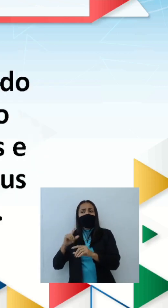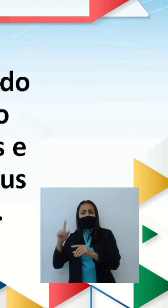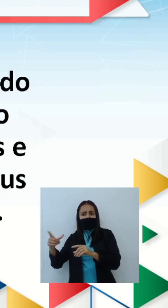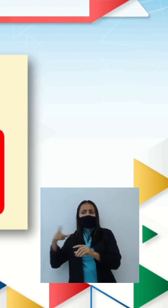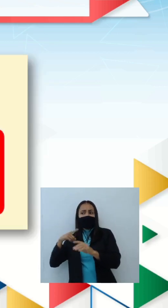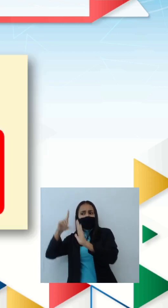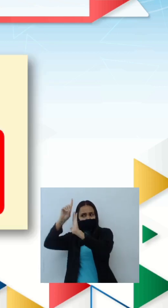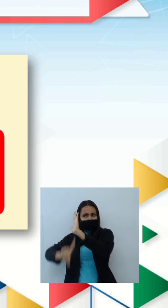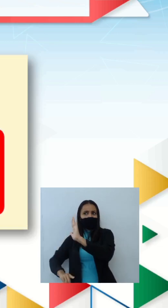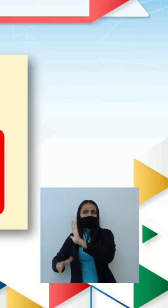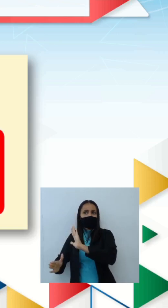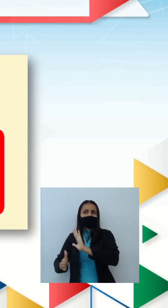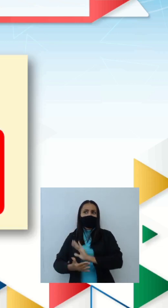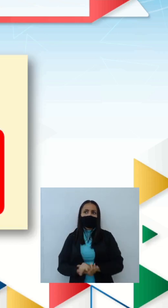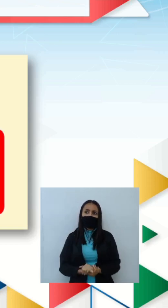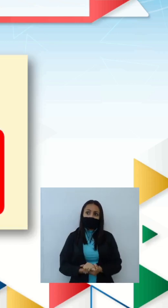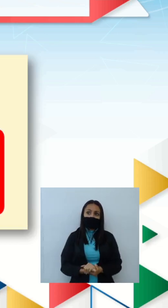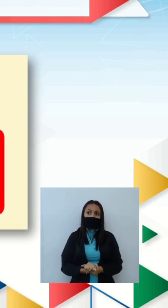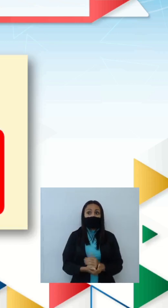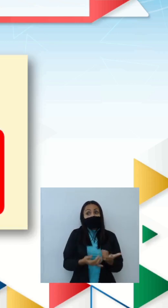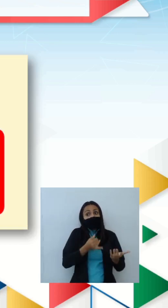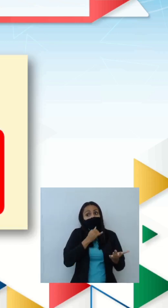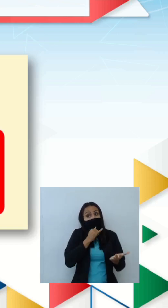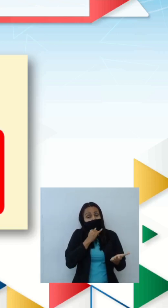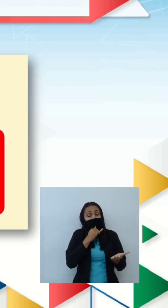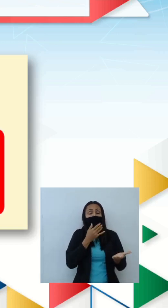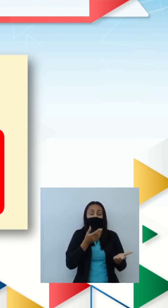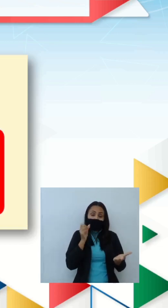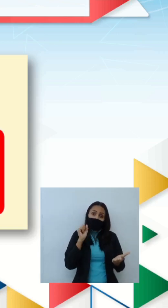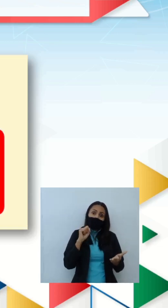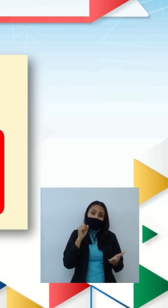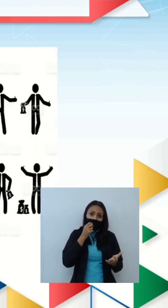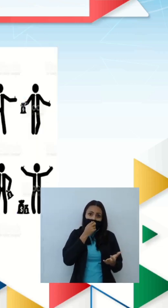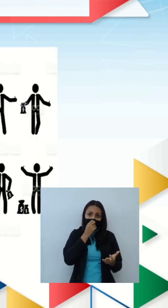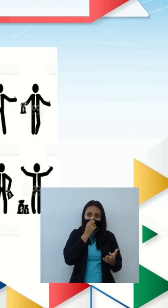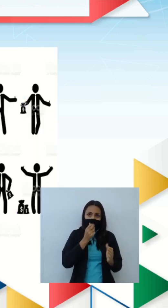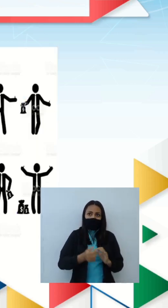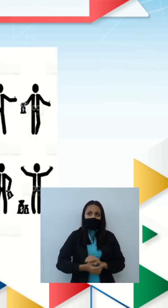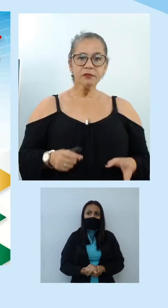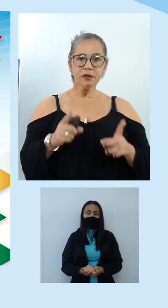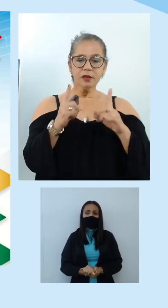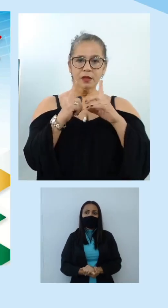assim? É. Infelizmente é, meus amores. Ele está do lado da exclusão social.